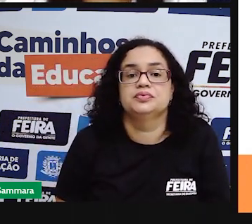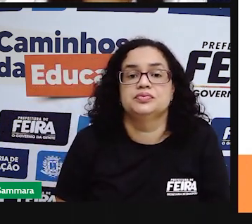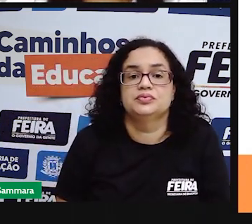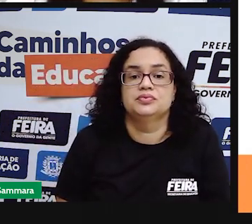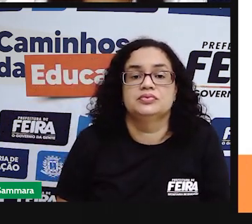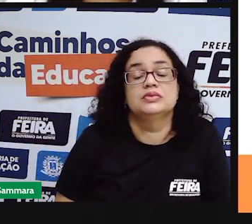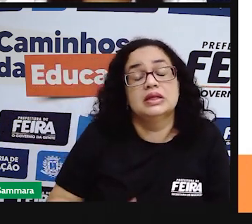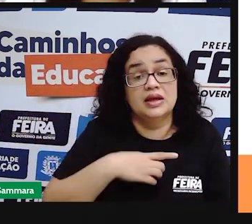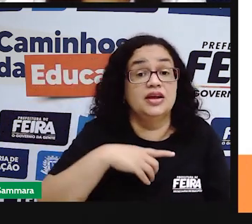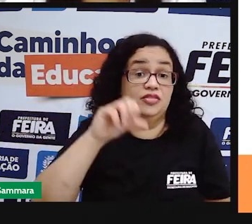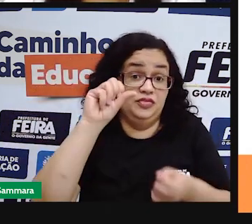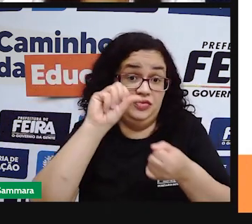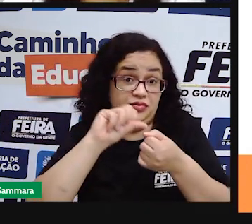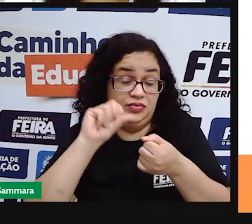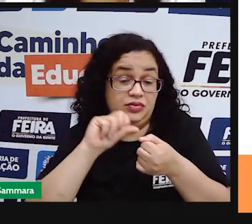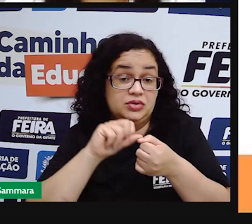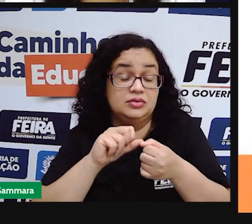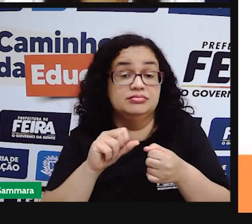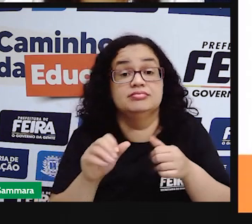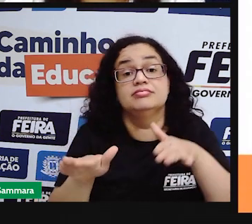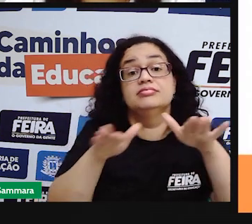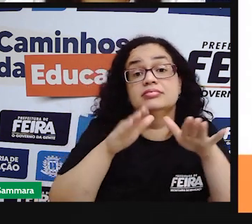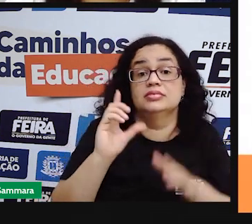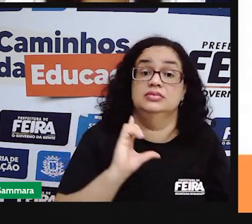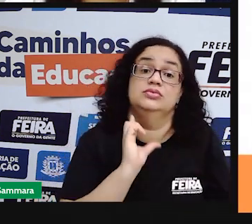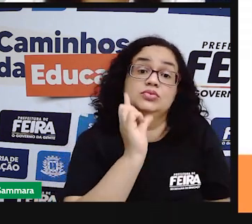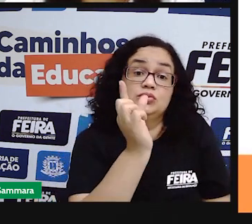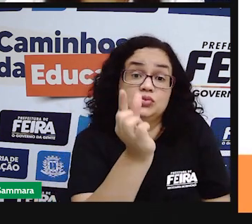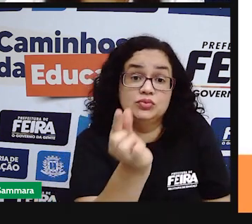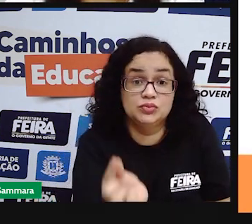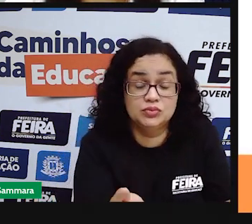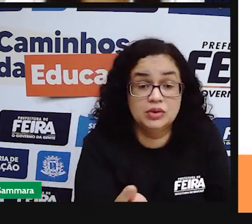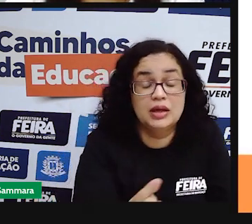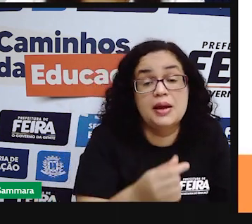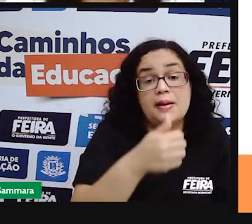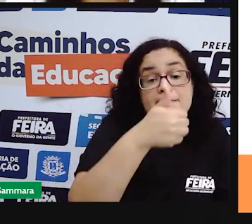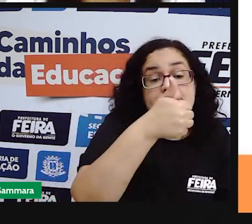É realizada a uma velocidade de aproximadamente